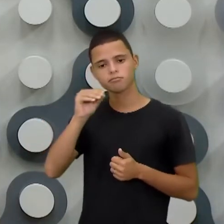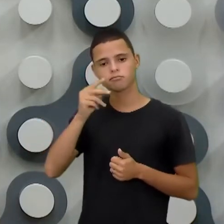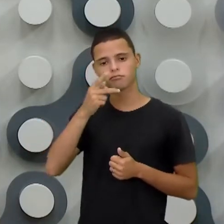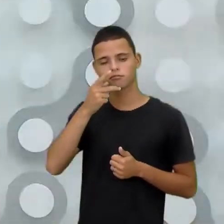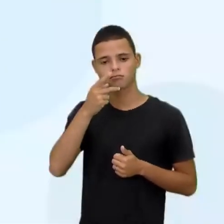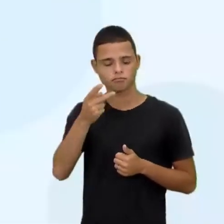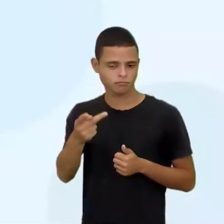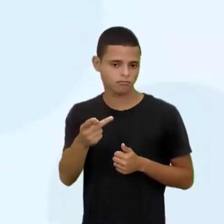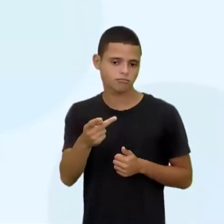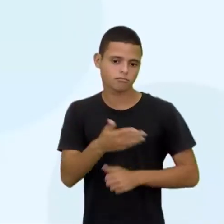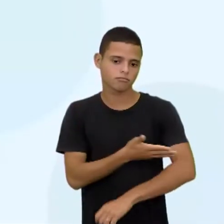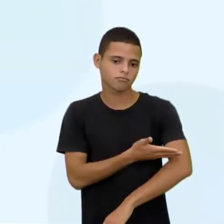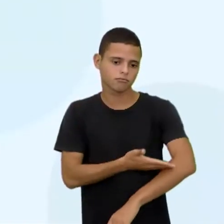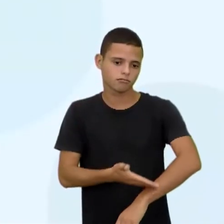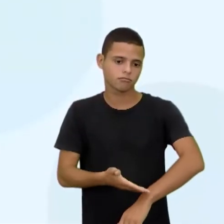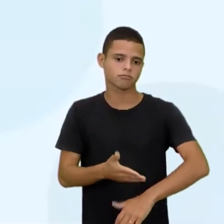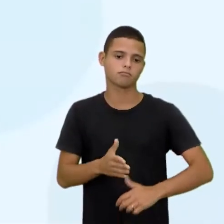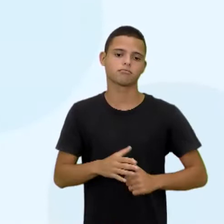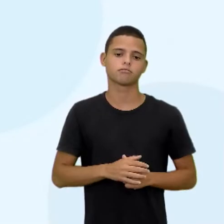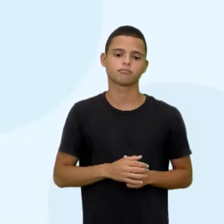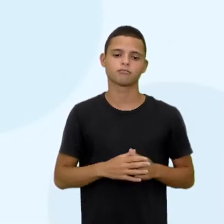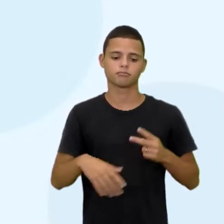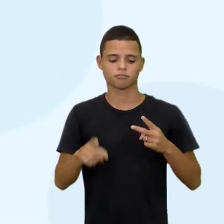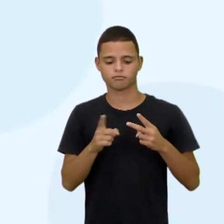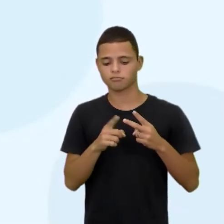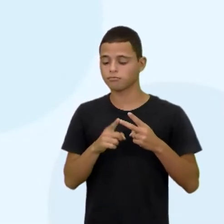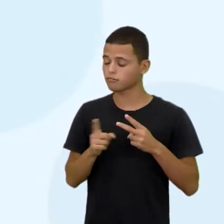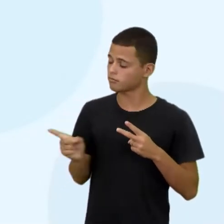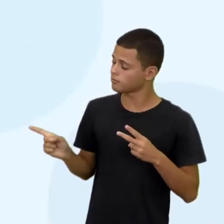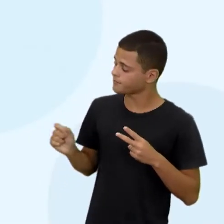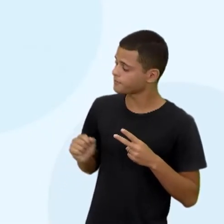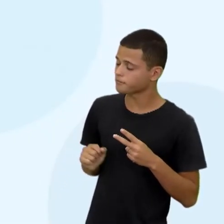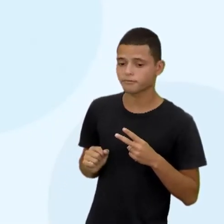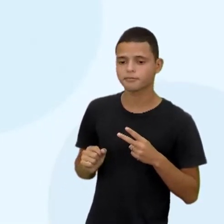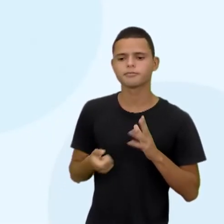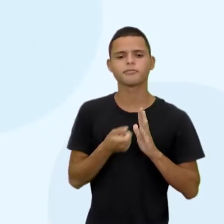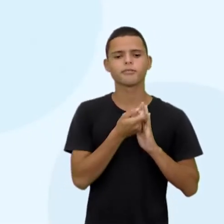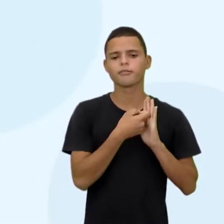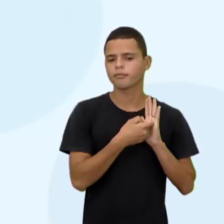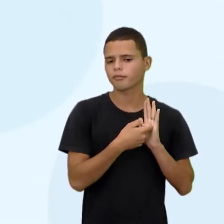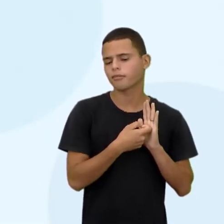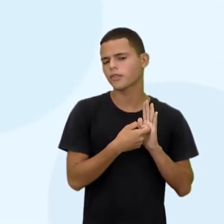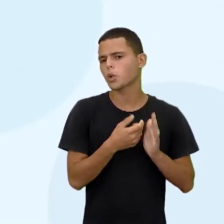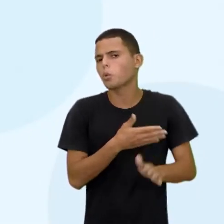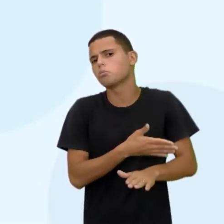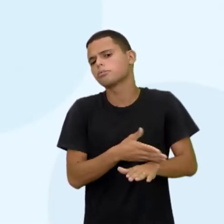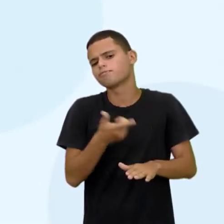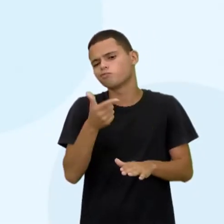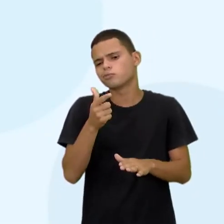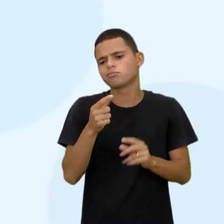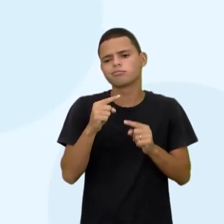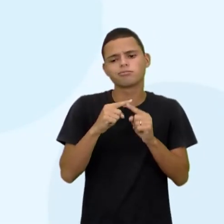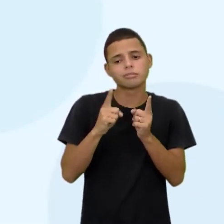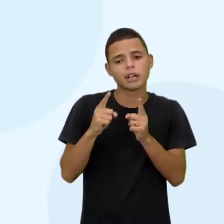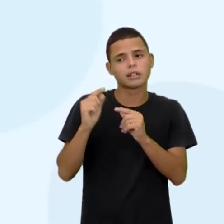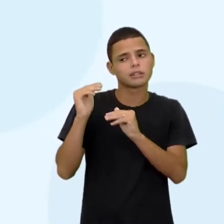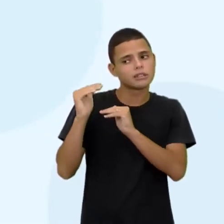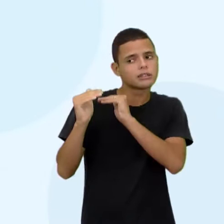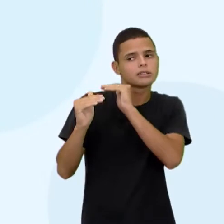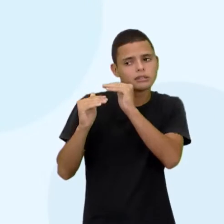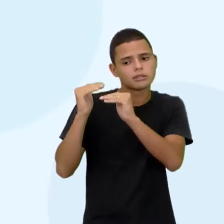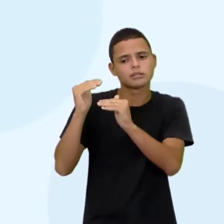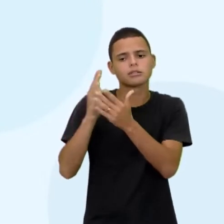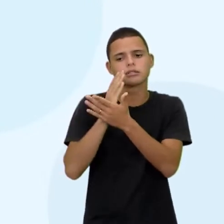das vezes é mais comum. Depois, na escrita, como eu disse, não é tão comum, mas hoje aí com o avanço das novas tecnologias,